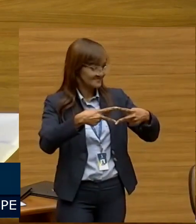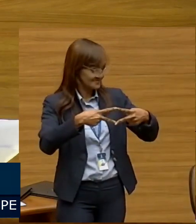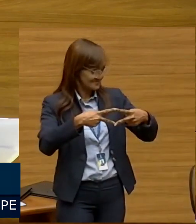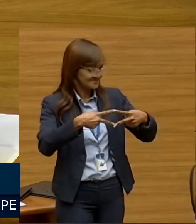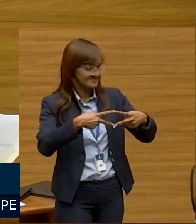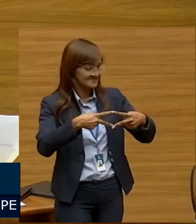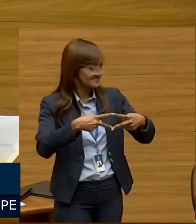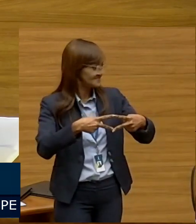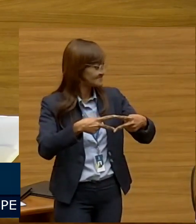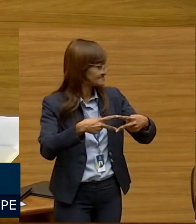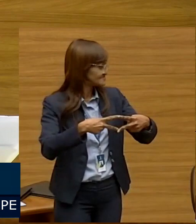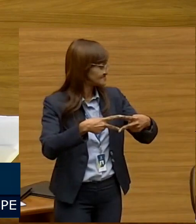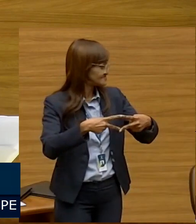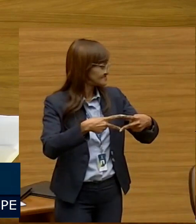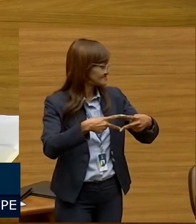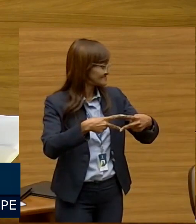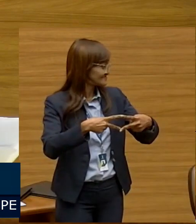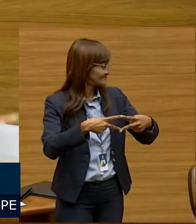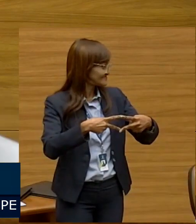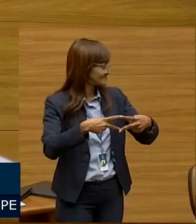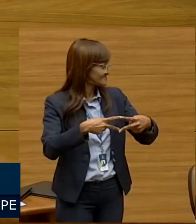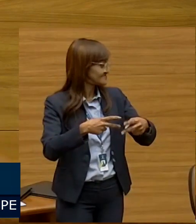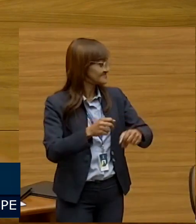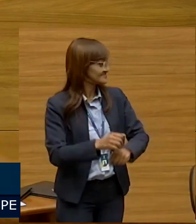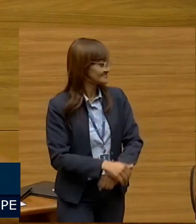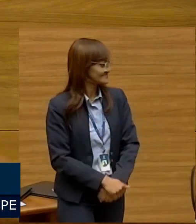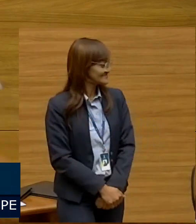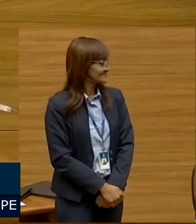Bispo. Podem colocar.